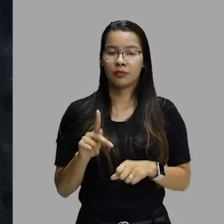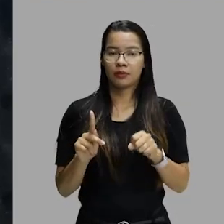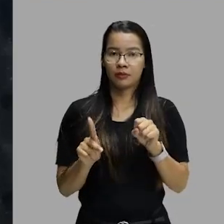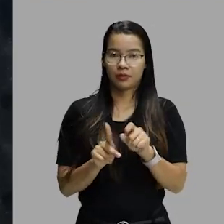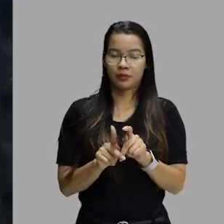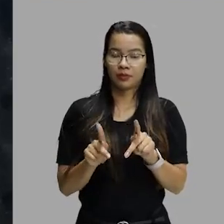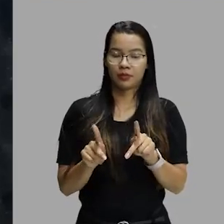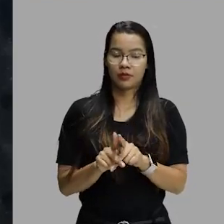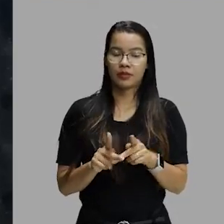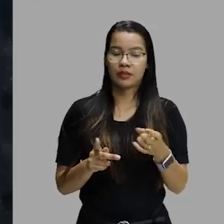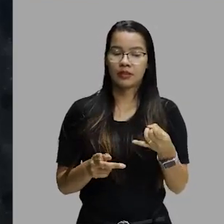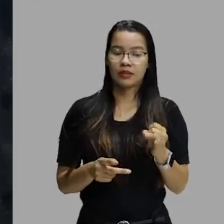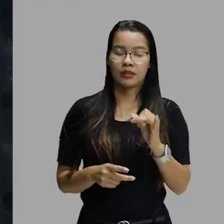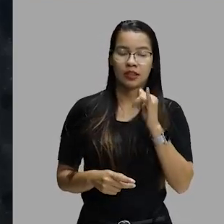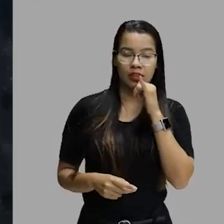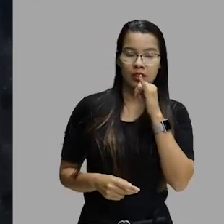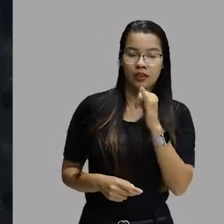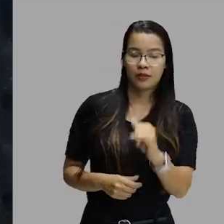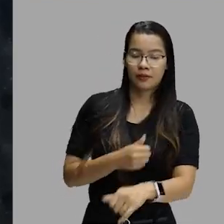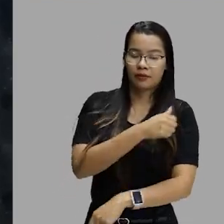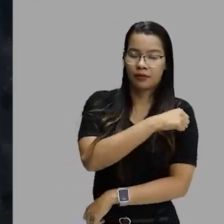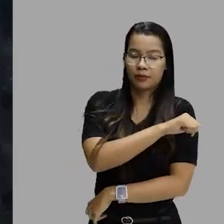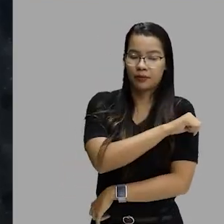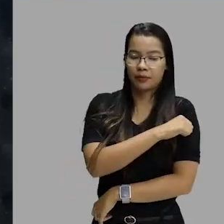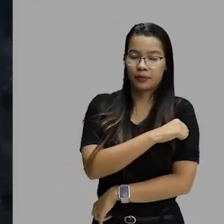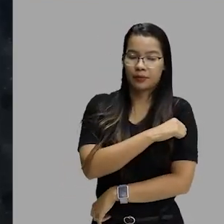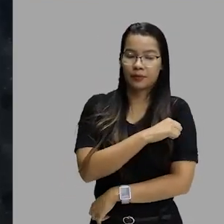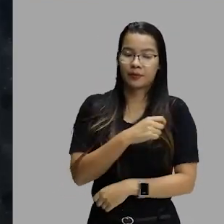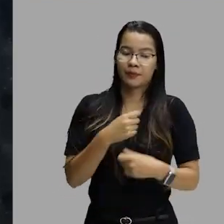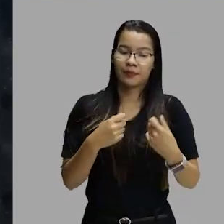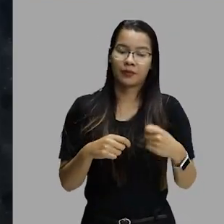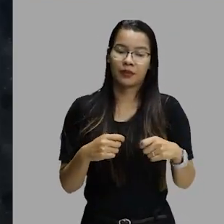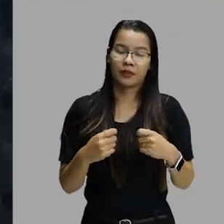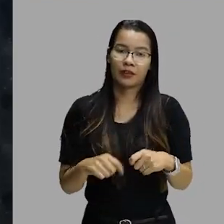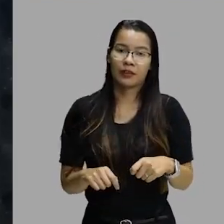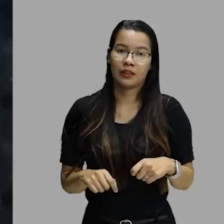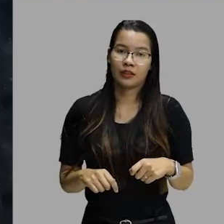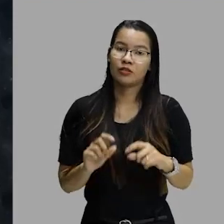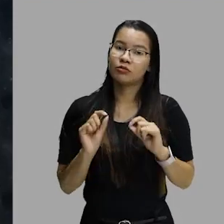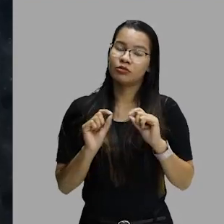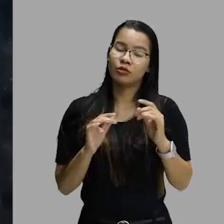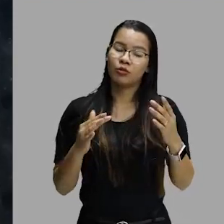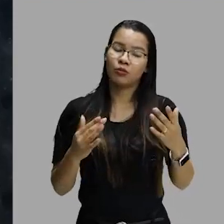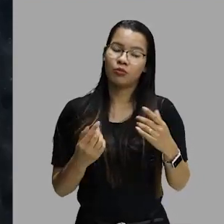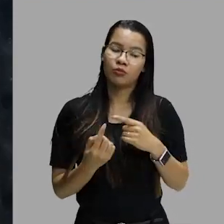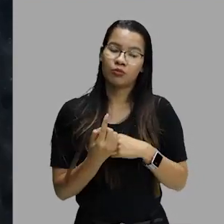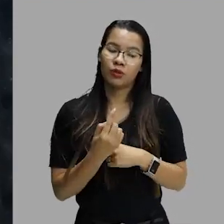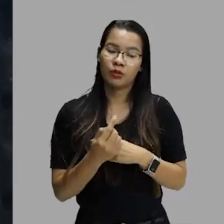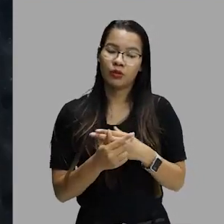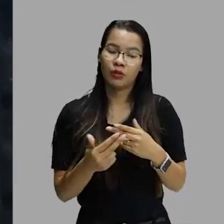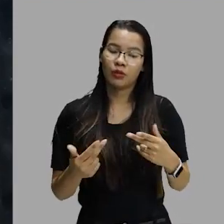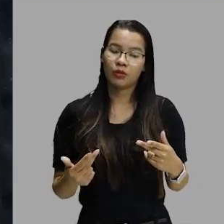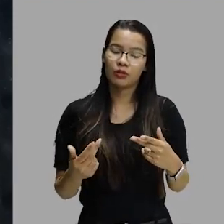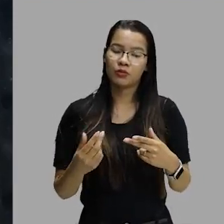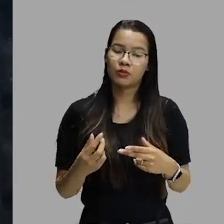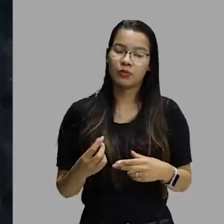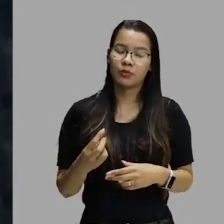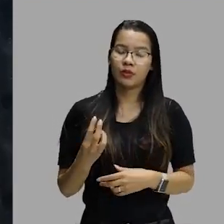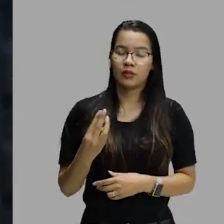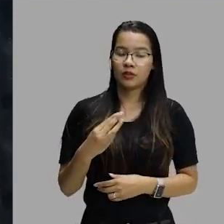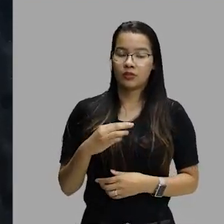enfermeira tinha, eu disser a enfermeira necessita, aí ela necessita de alguma coisa, de